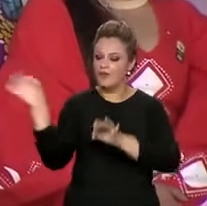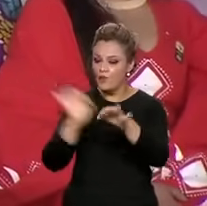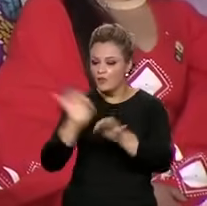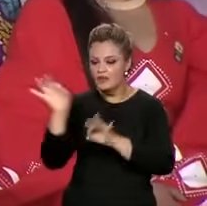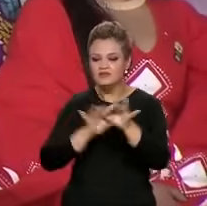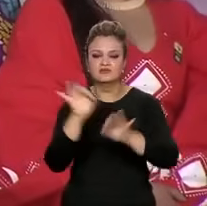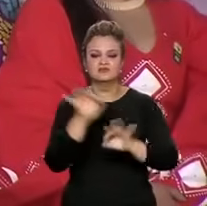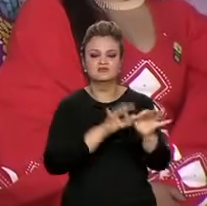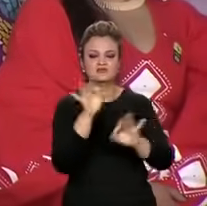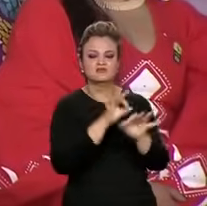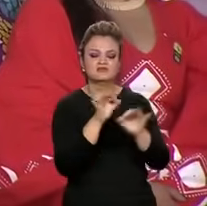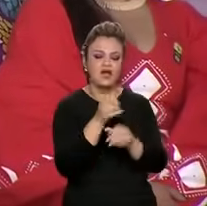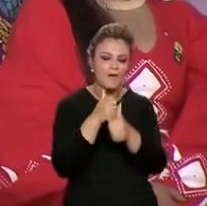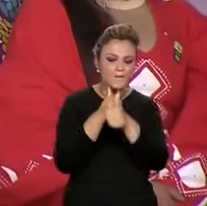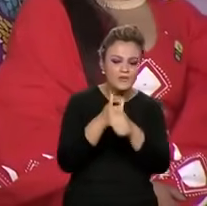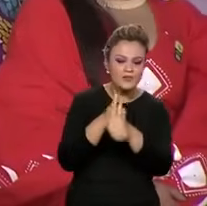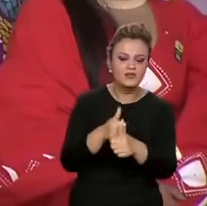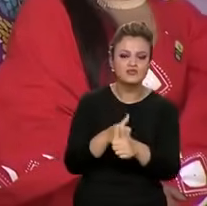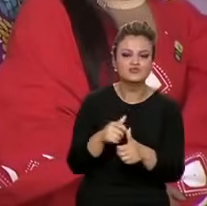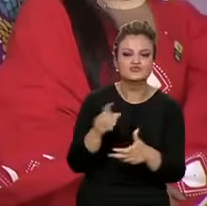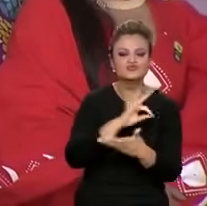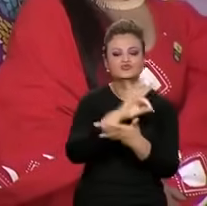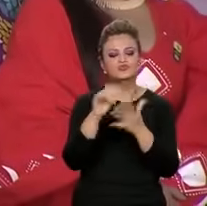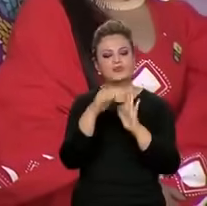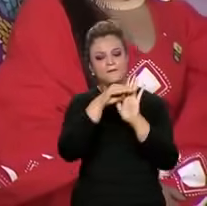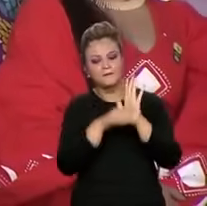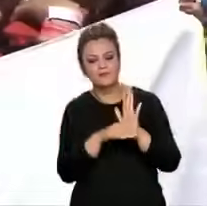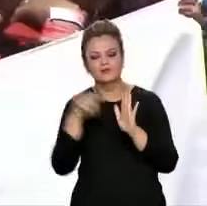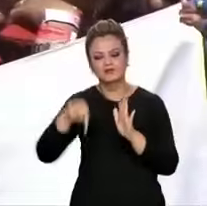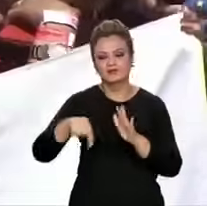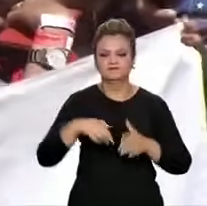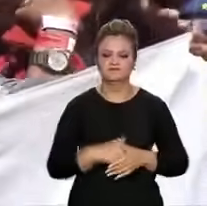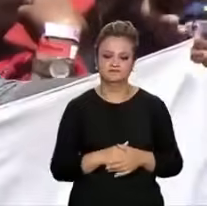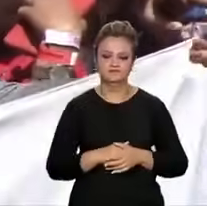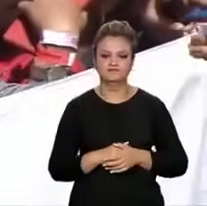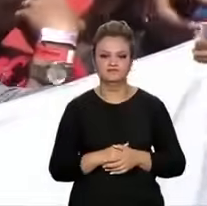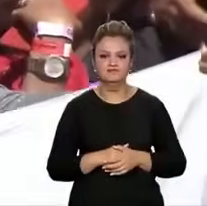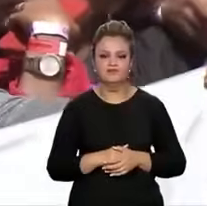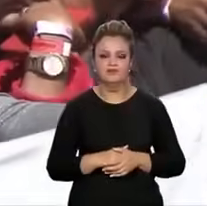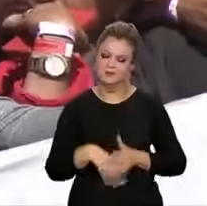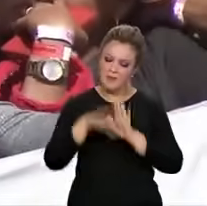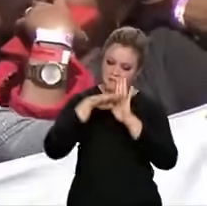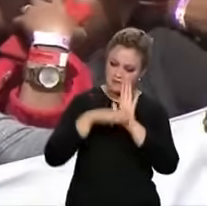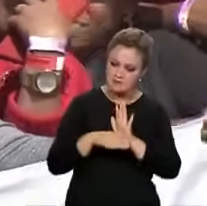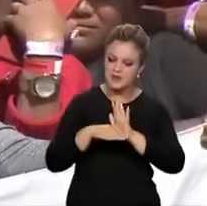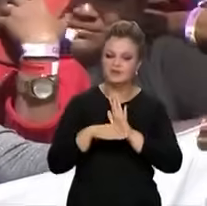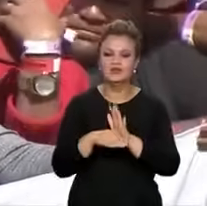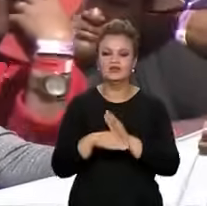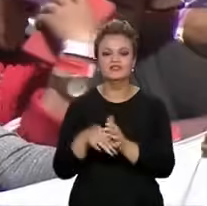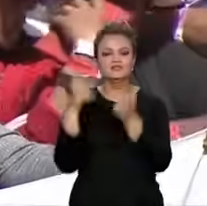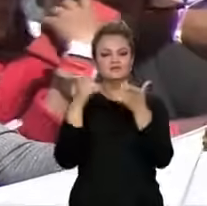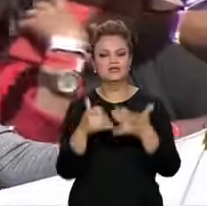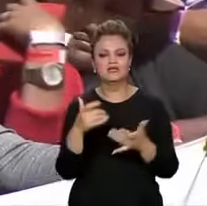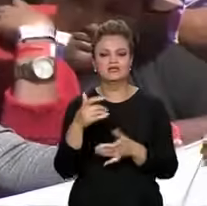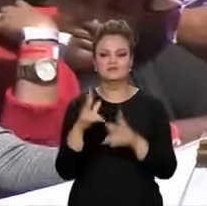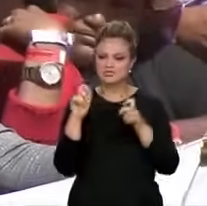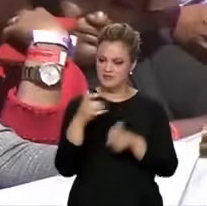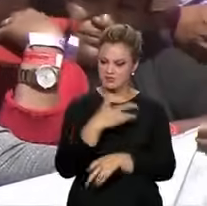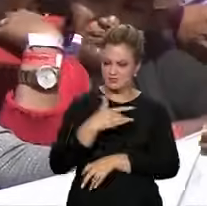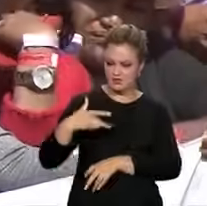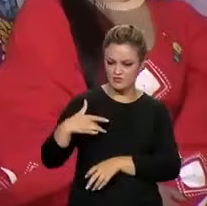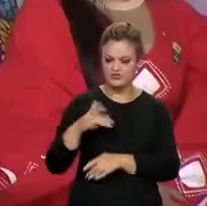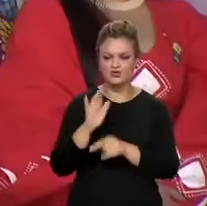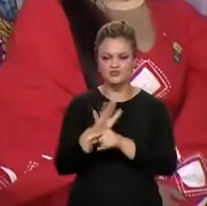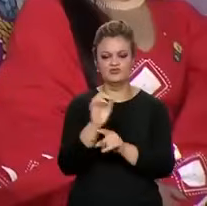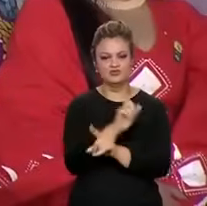organizarmos o acompanhamento de toda a pauta que recebemos uma pauta que trata da saúde e